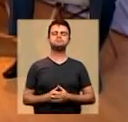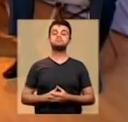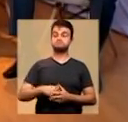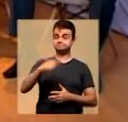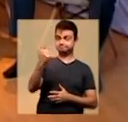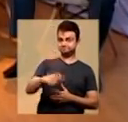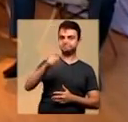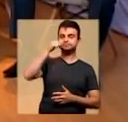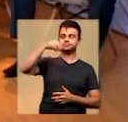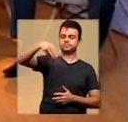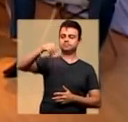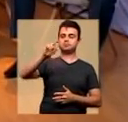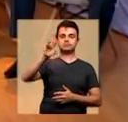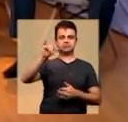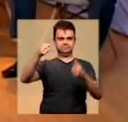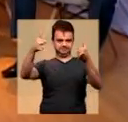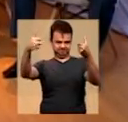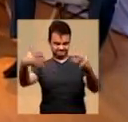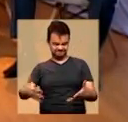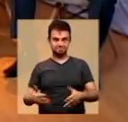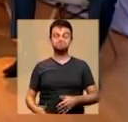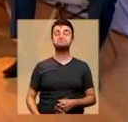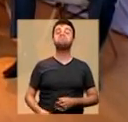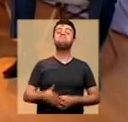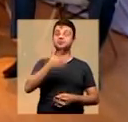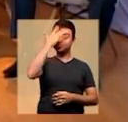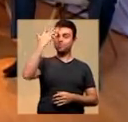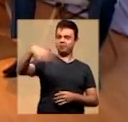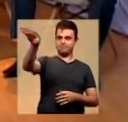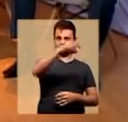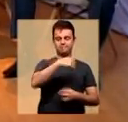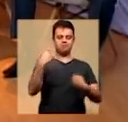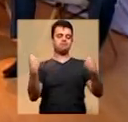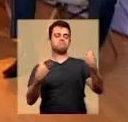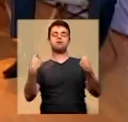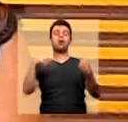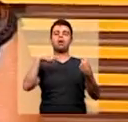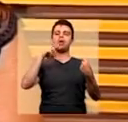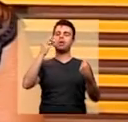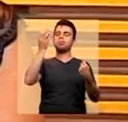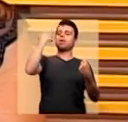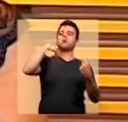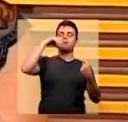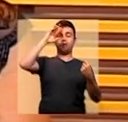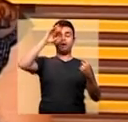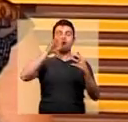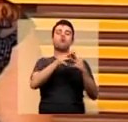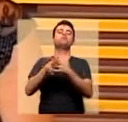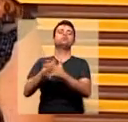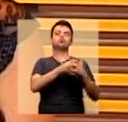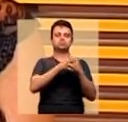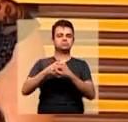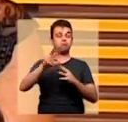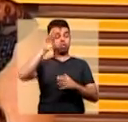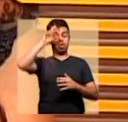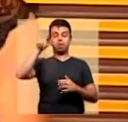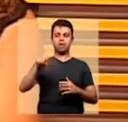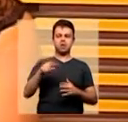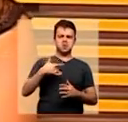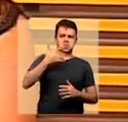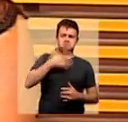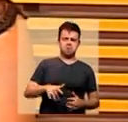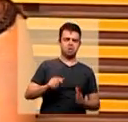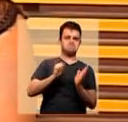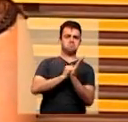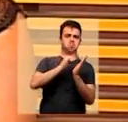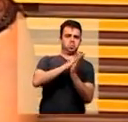Márcia ia complementar Quer também, complementar, Márcia? O interessante é que o condutor, ele faz uma confusão e ele tem muito mais medo da